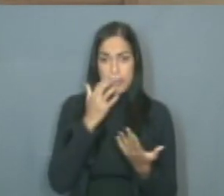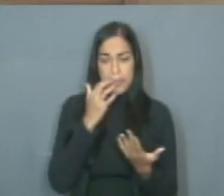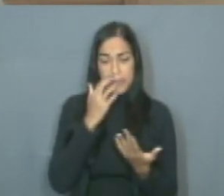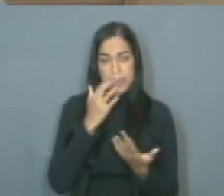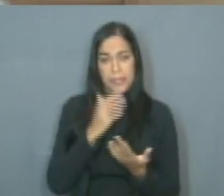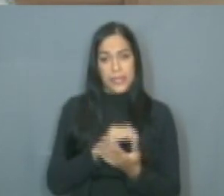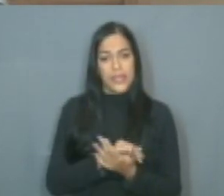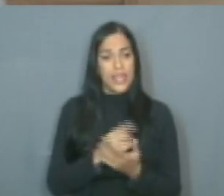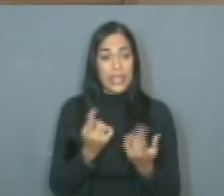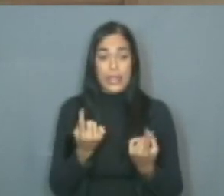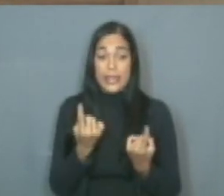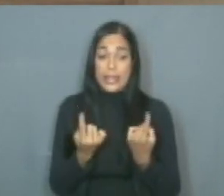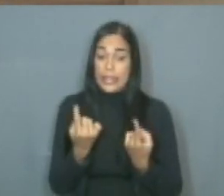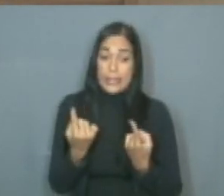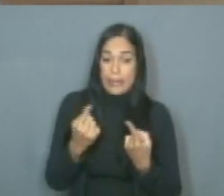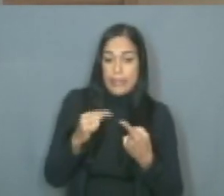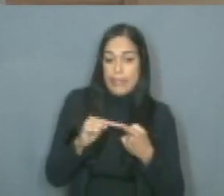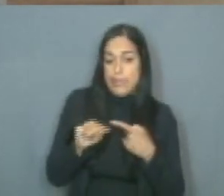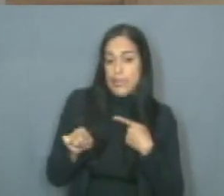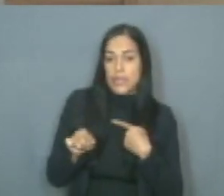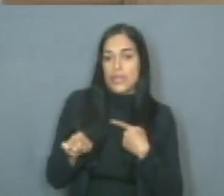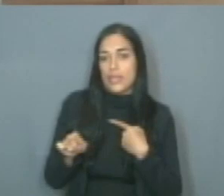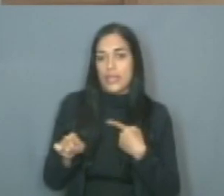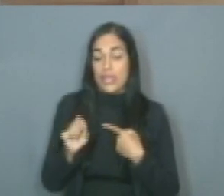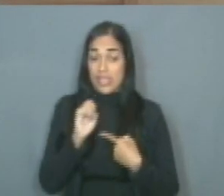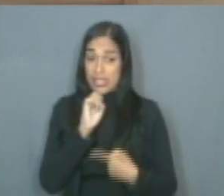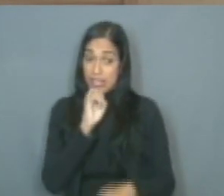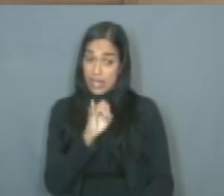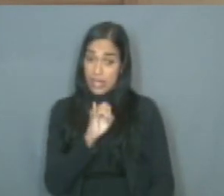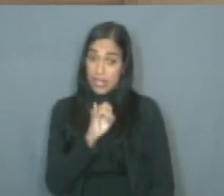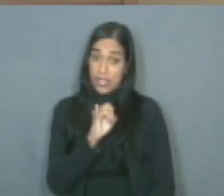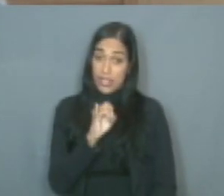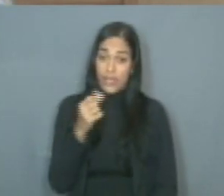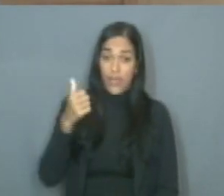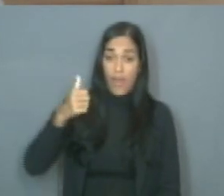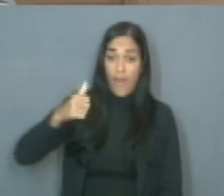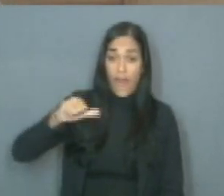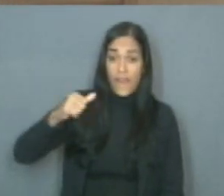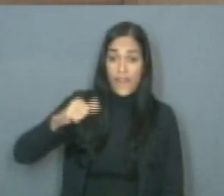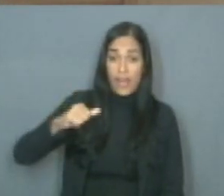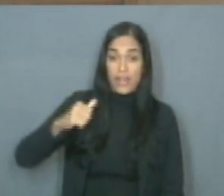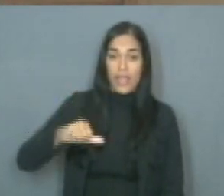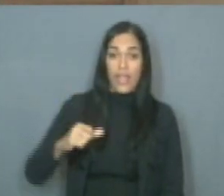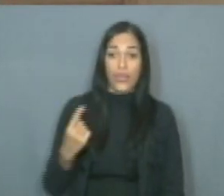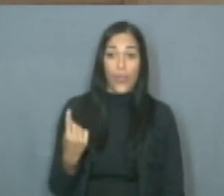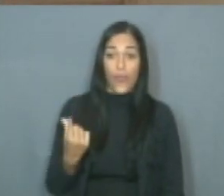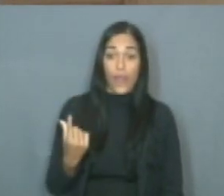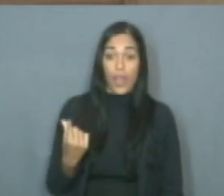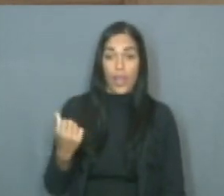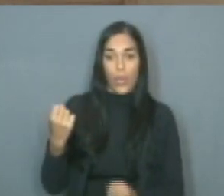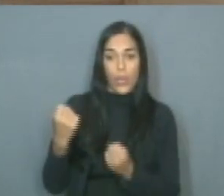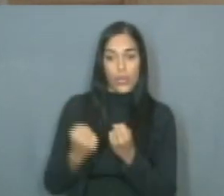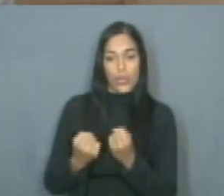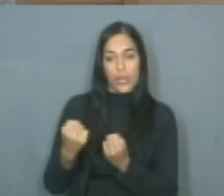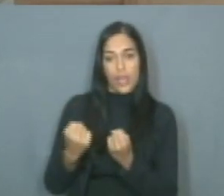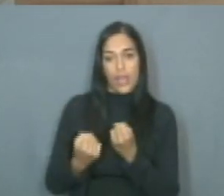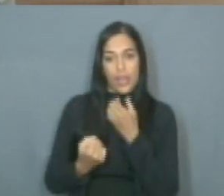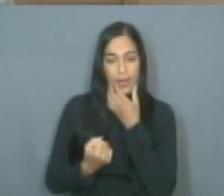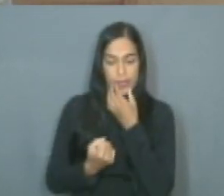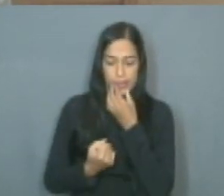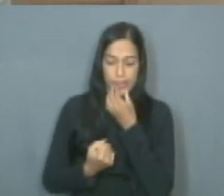desproporcional, a medida é desproporcional se avaliado o valor do patrimônio, se